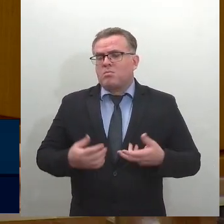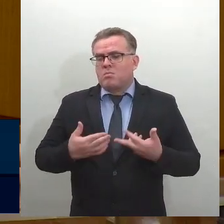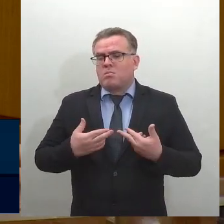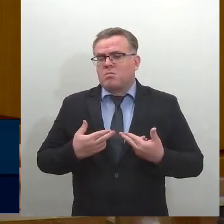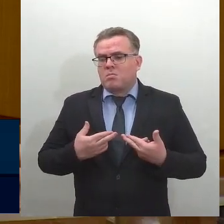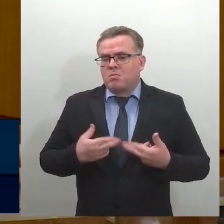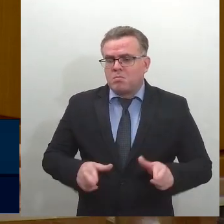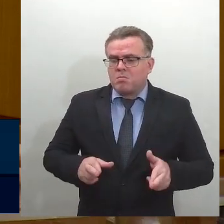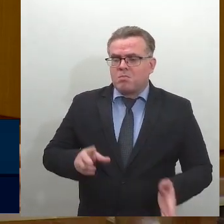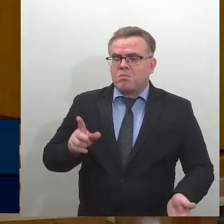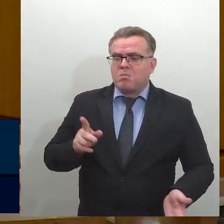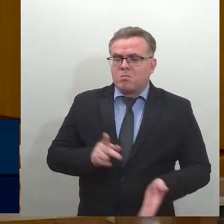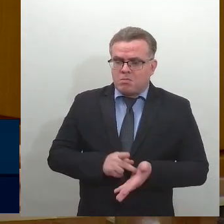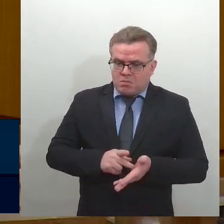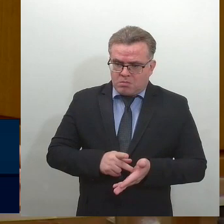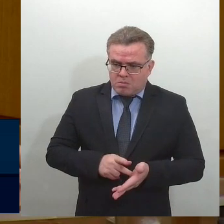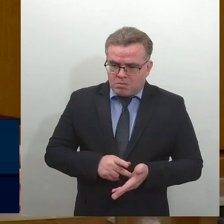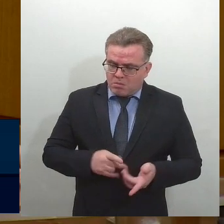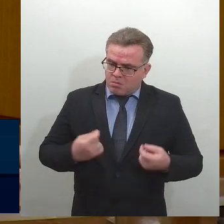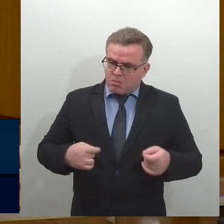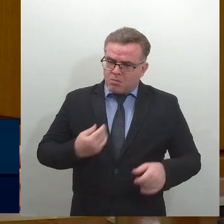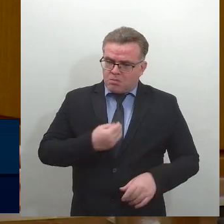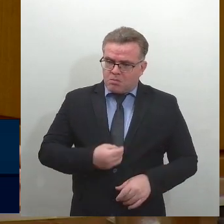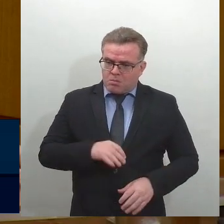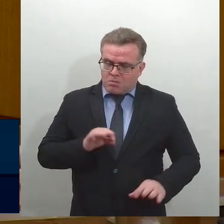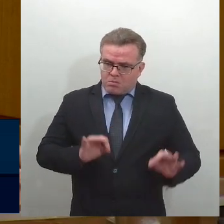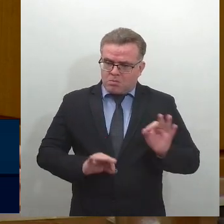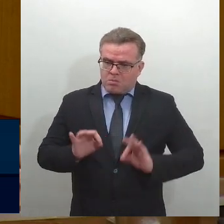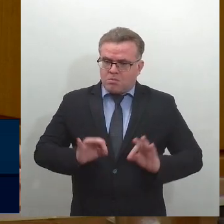preparado, porque